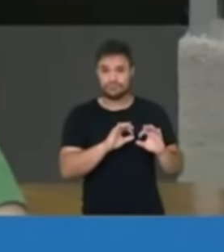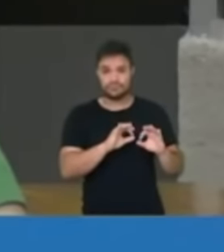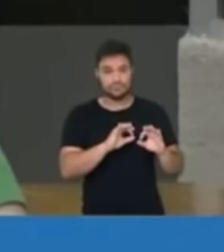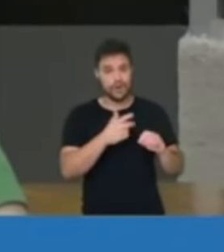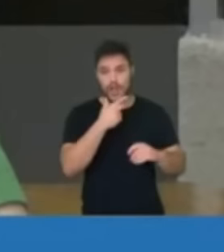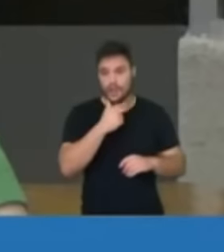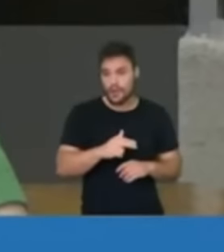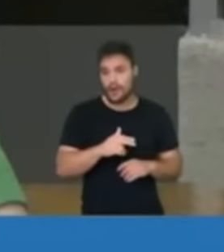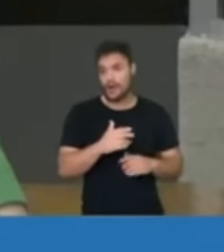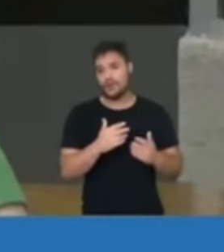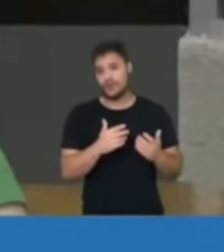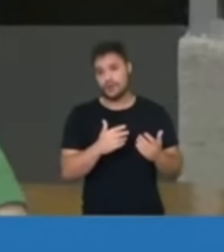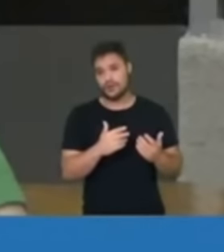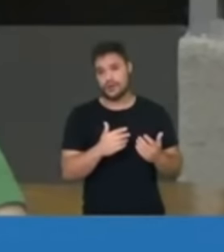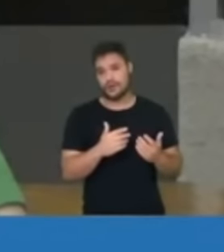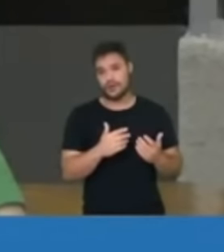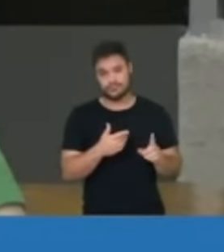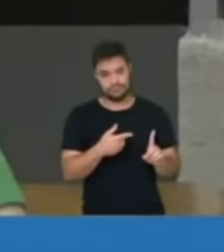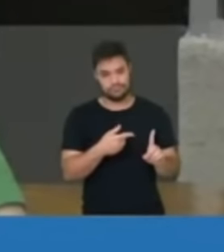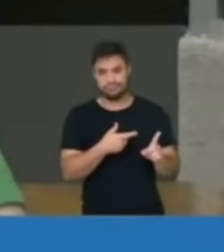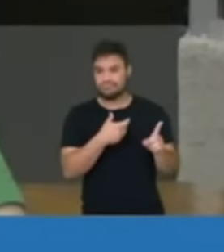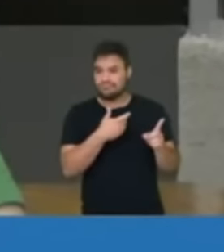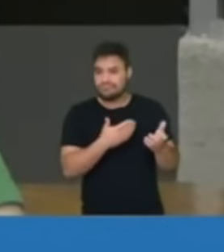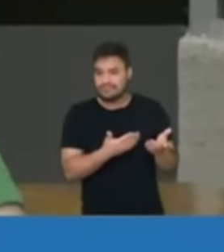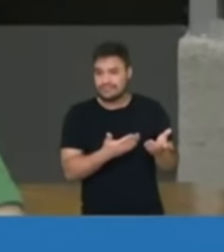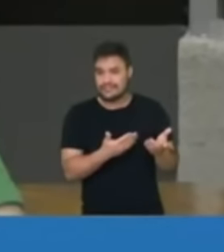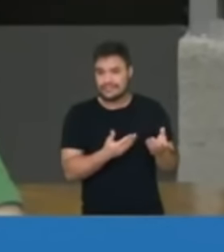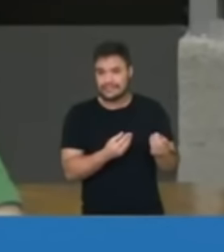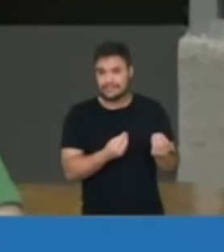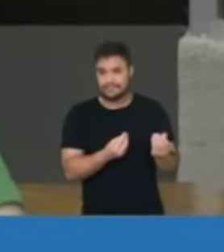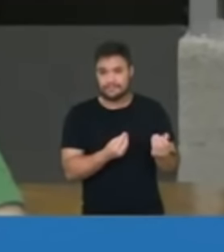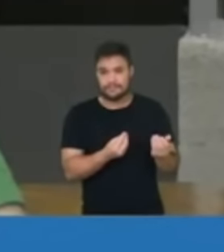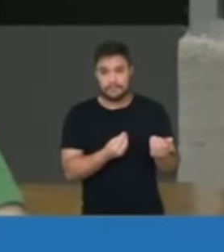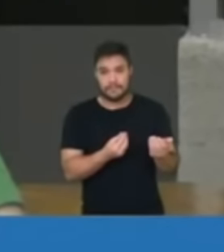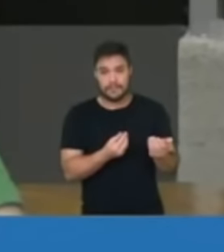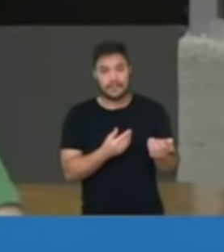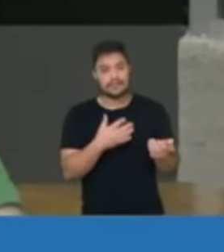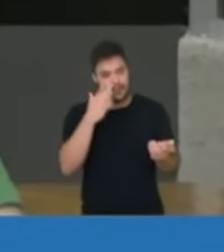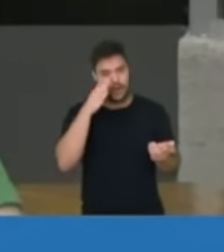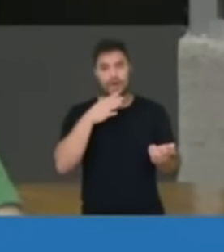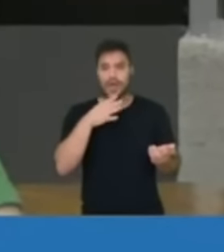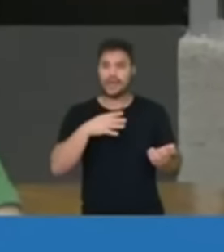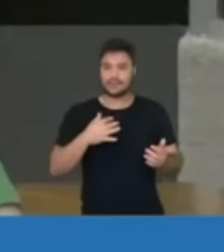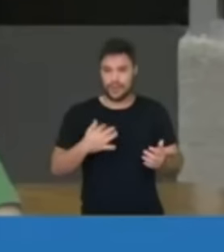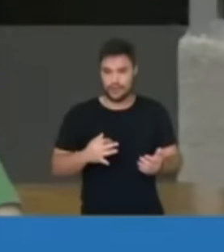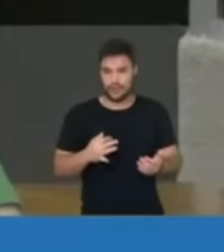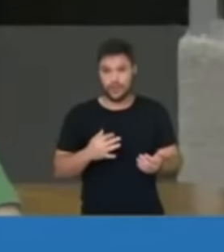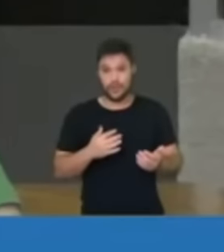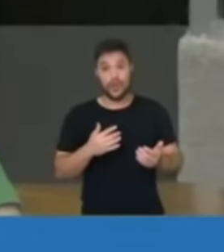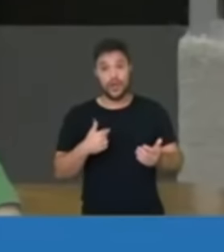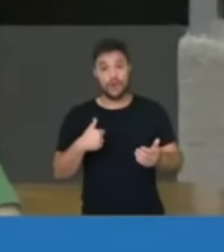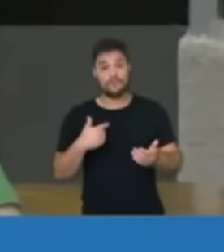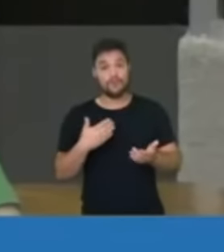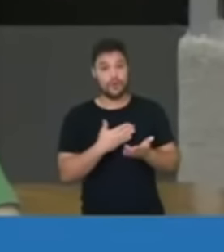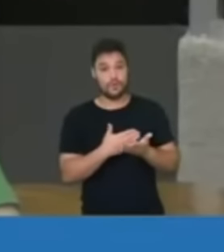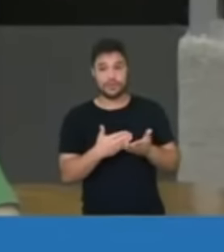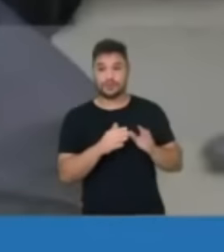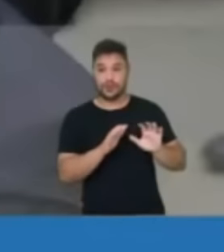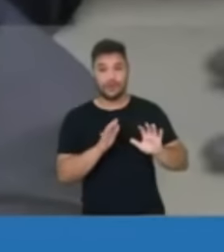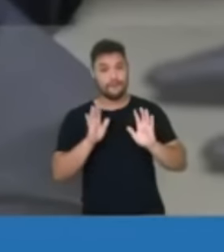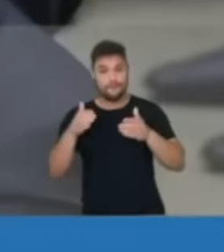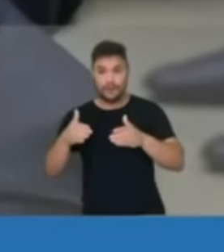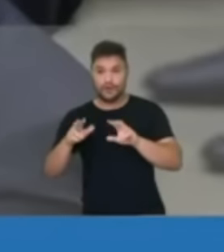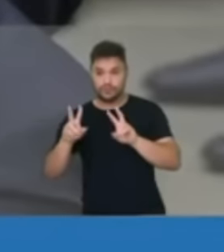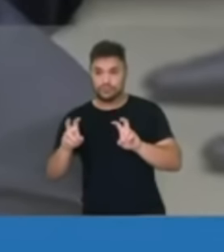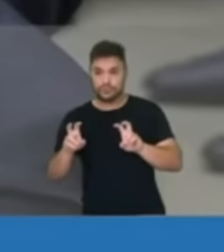irmão arrancado. Deputada, por favor. Sabe dessa dor. Por favor, deputada. Então eu vou começar com isso. Já tem a discussão do projeto. O senhor